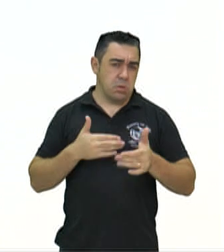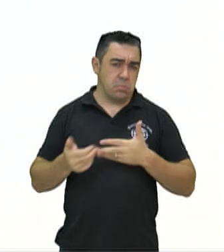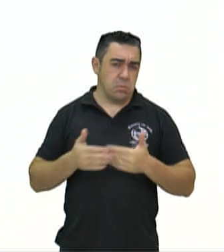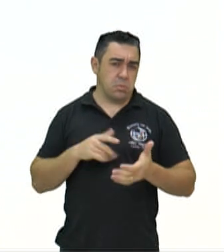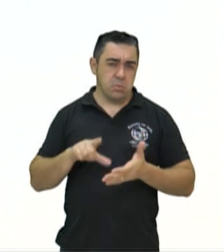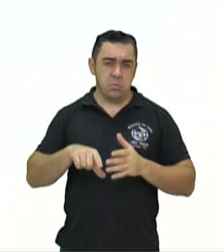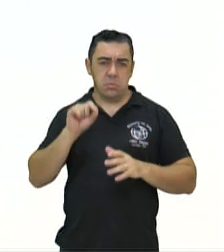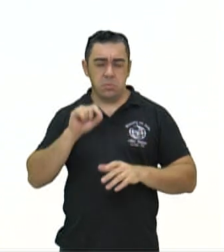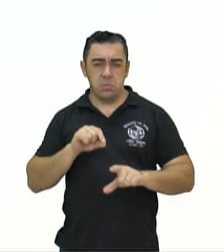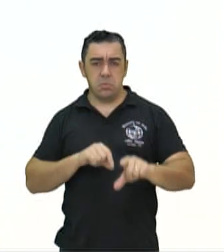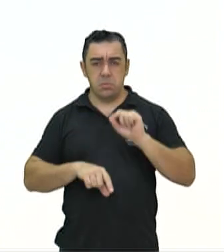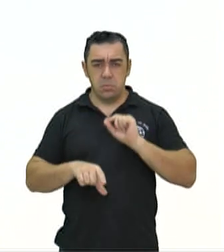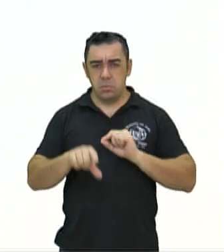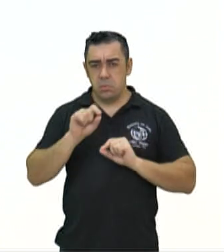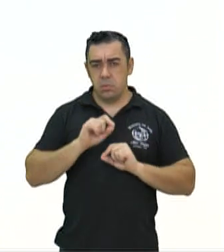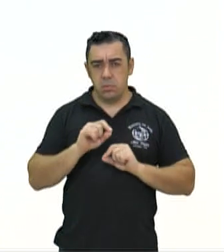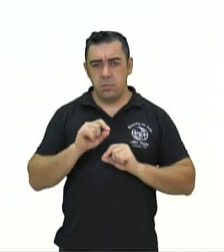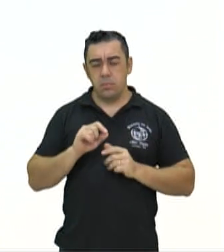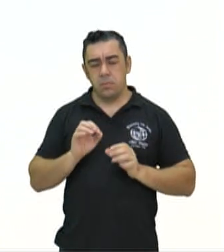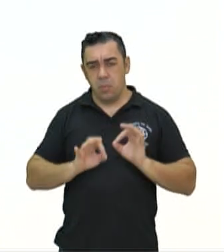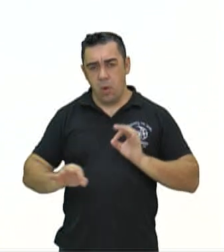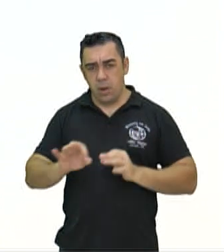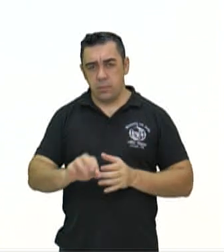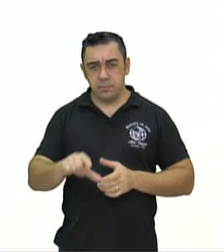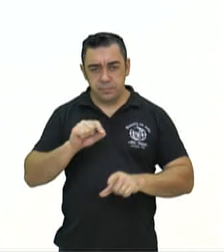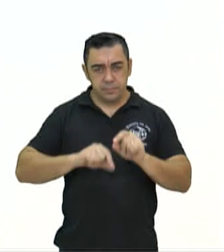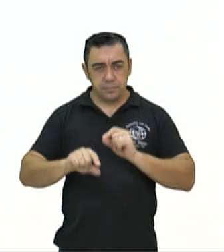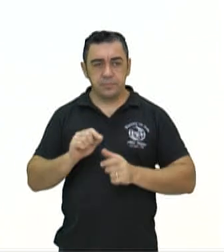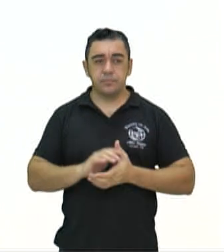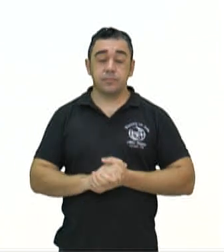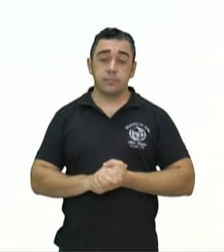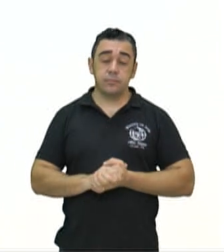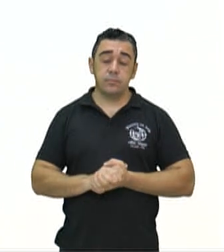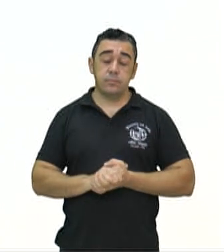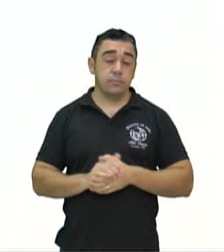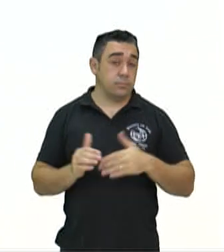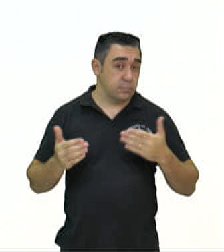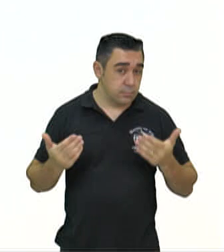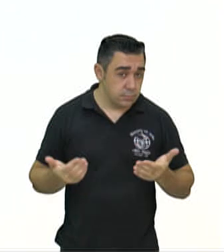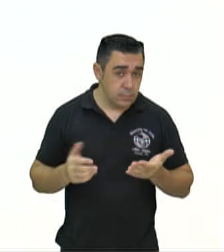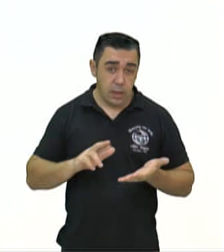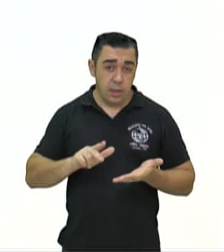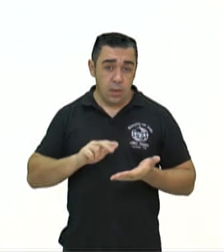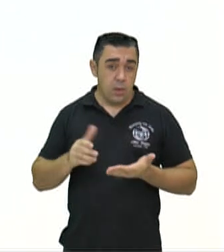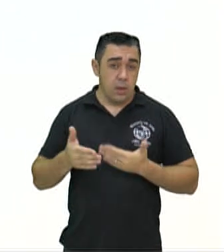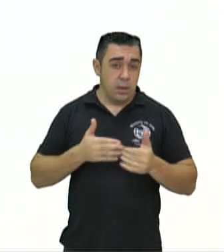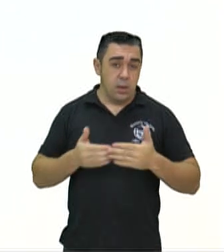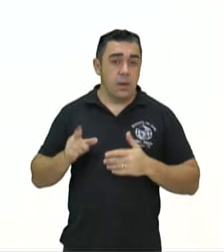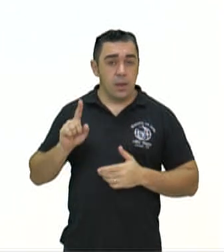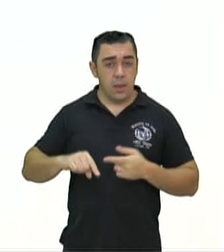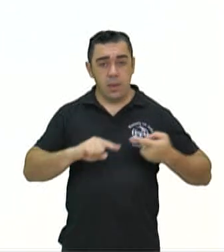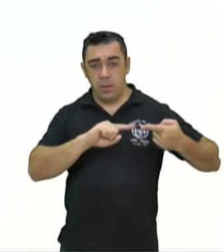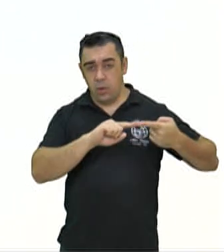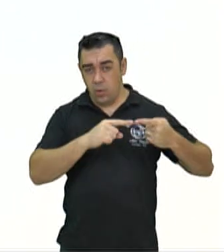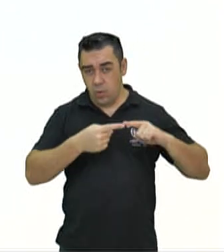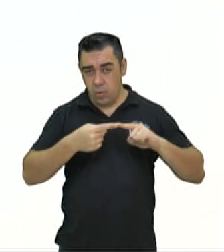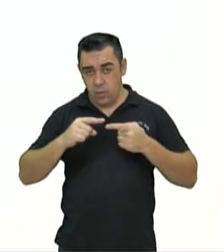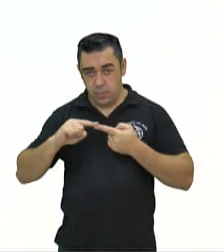Independente da ordem que eu tirar as bolinhas. Então, quando não importa, eu resolvo um problema